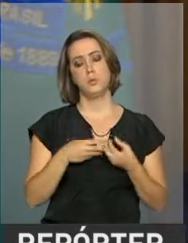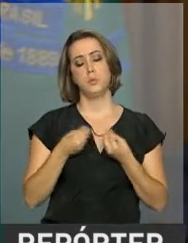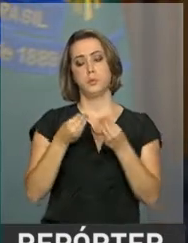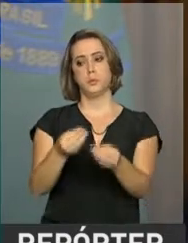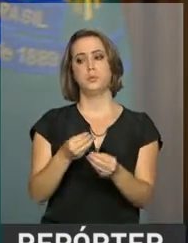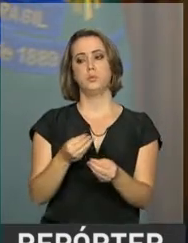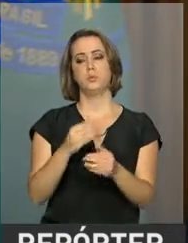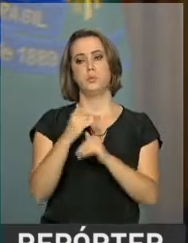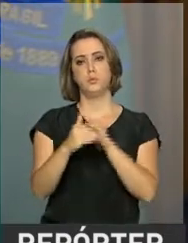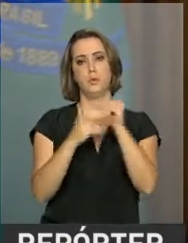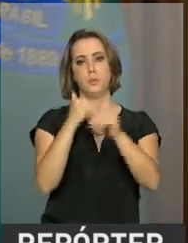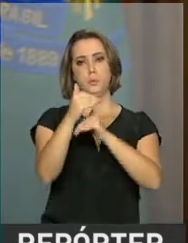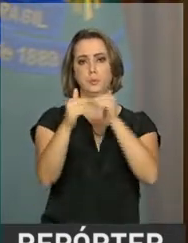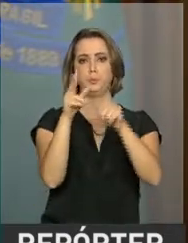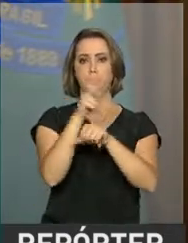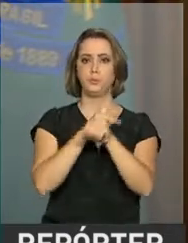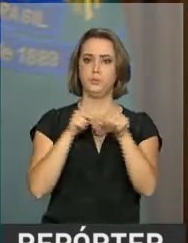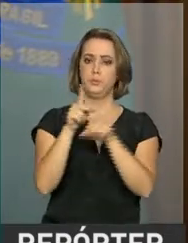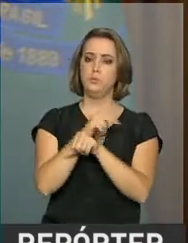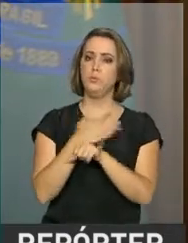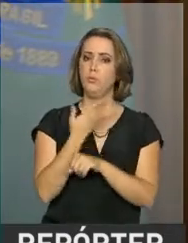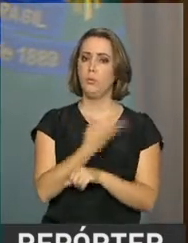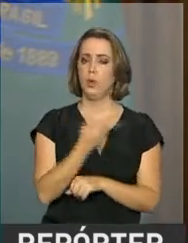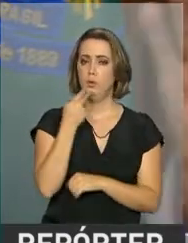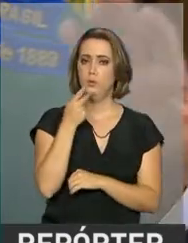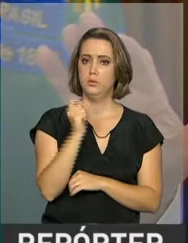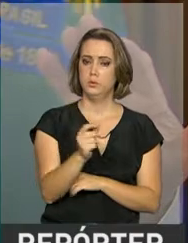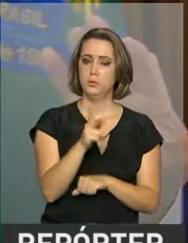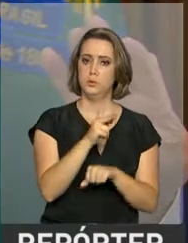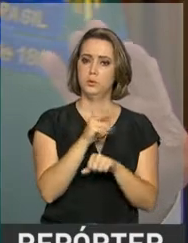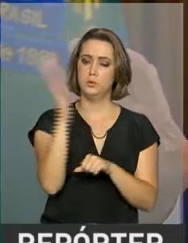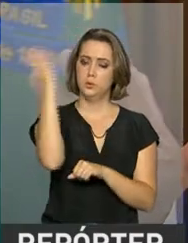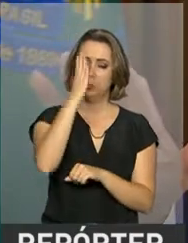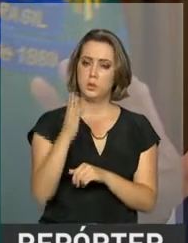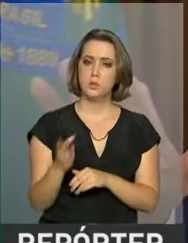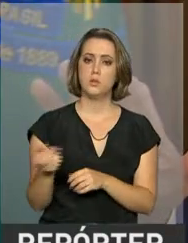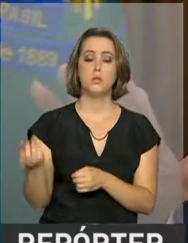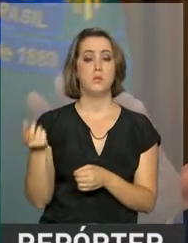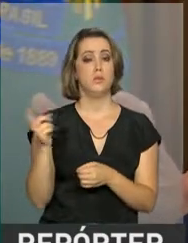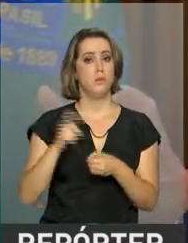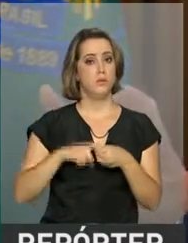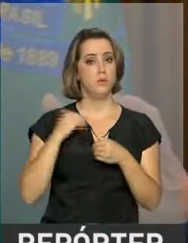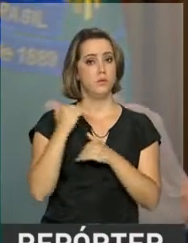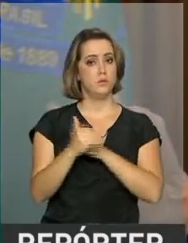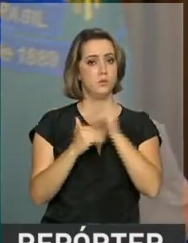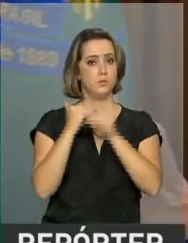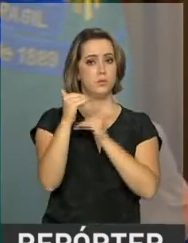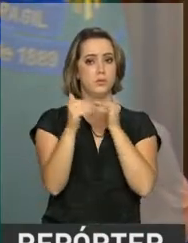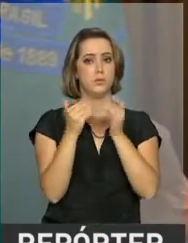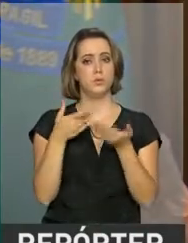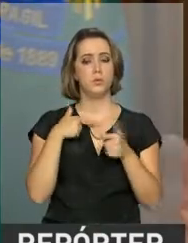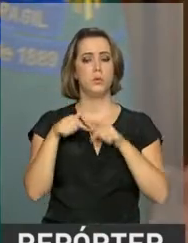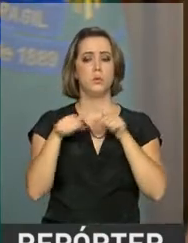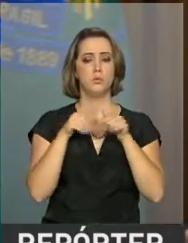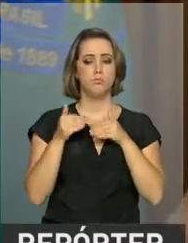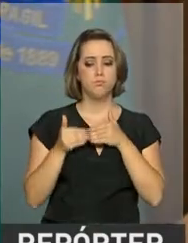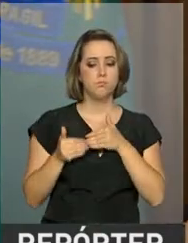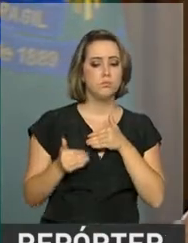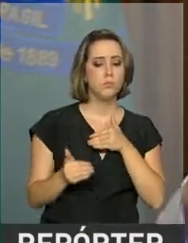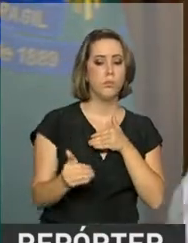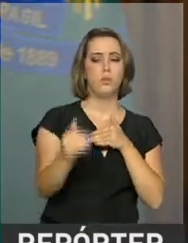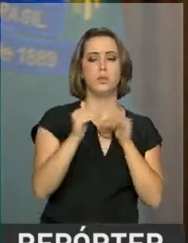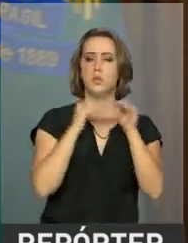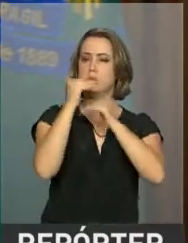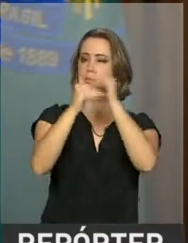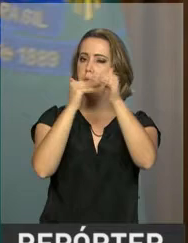afirmou que elas já deram resultado segundo ele o brasil iniciou uma recuperação sólida com ações que vão garantir um longo período